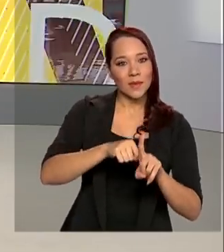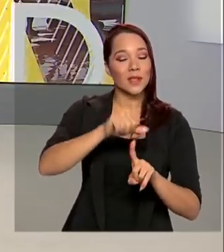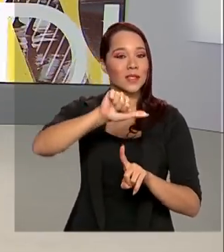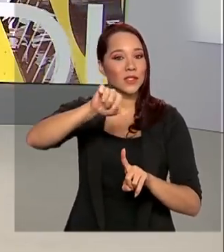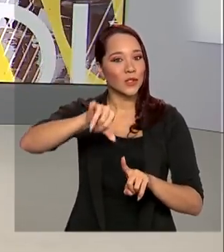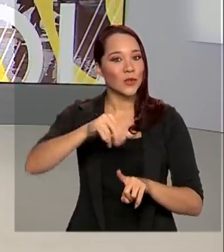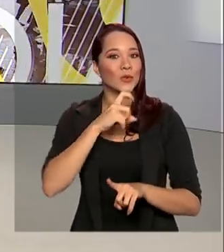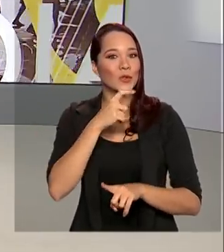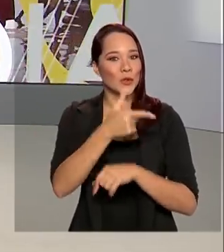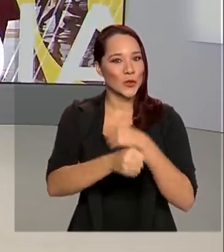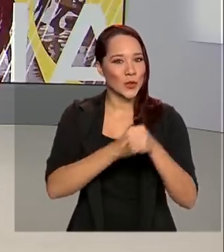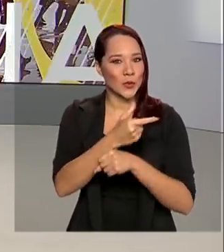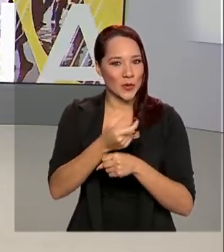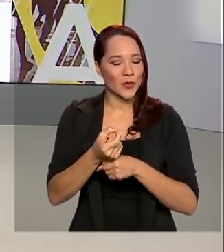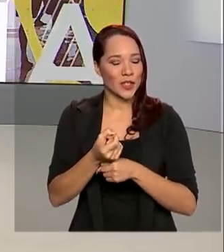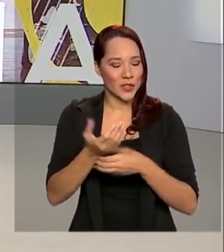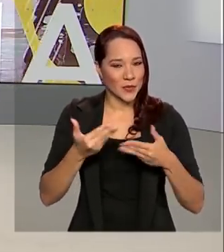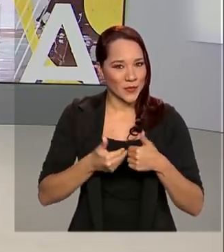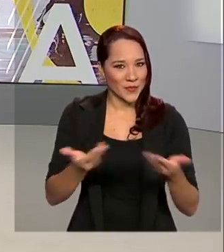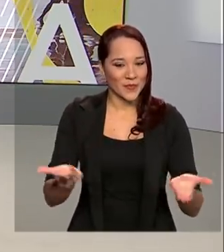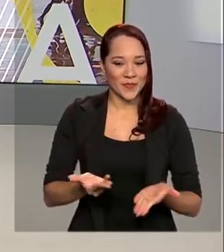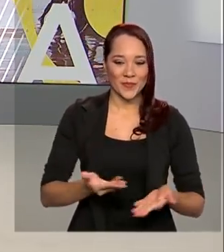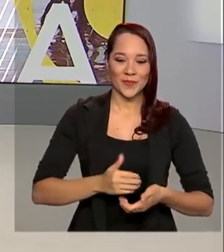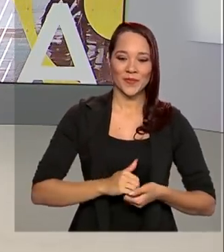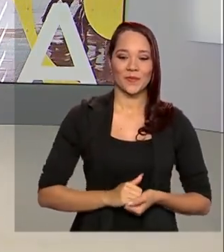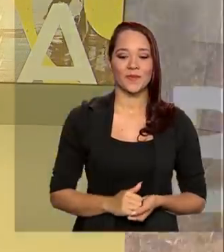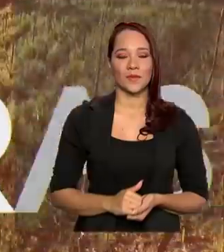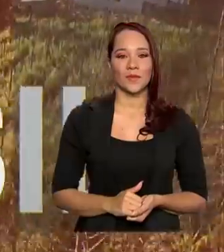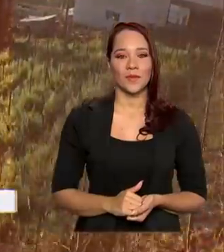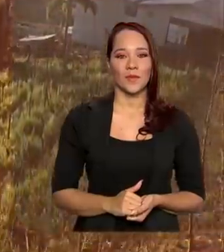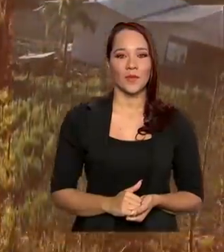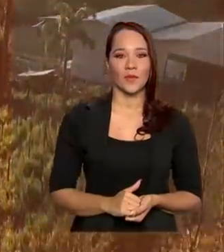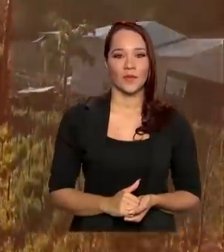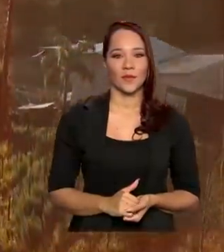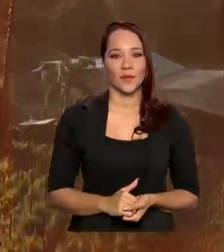julho de 2020. O Brasil em Dia começa agora.